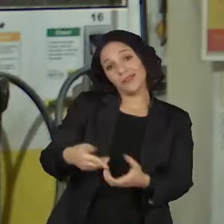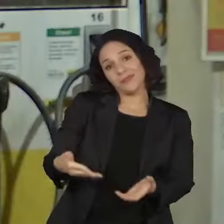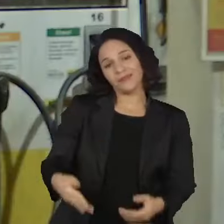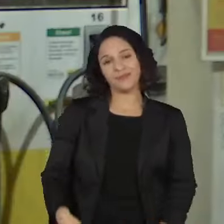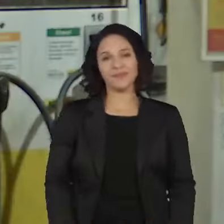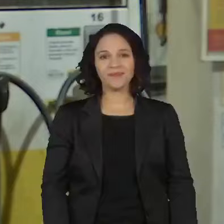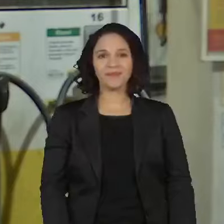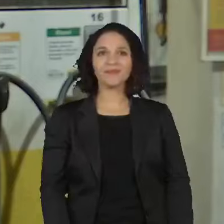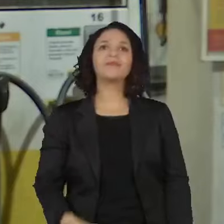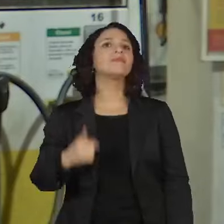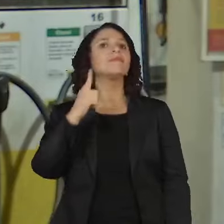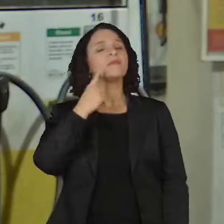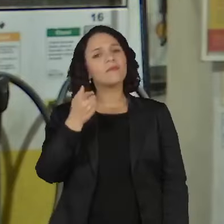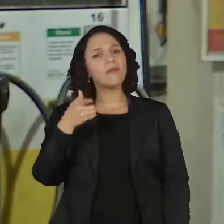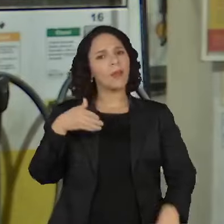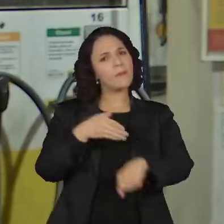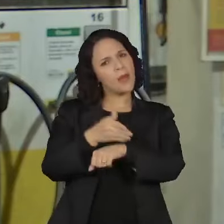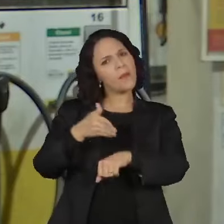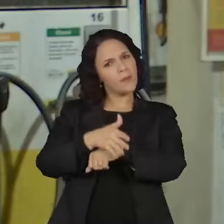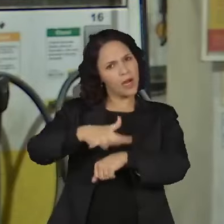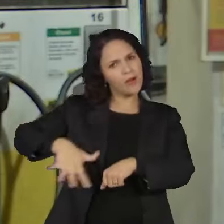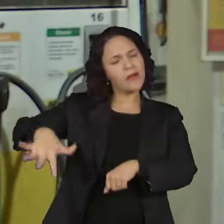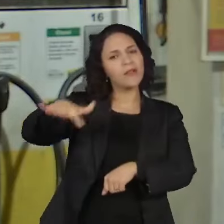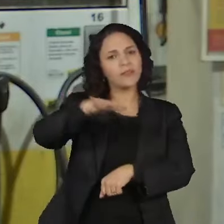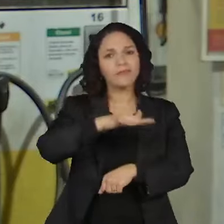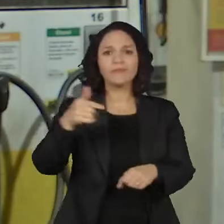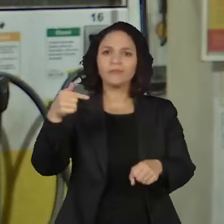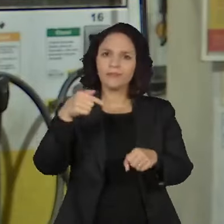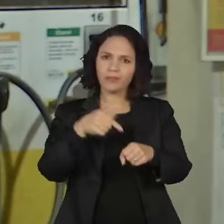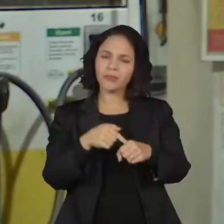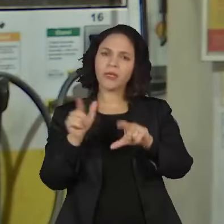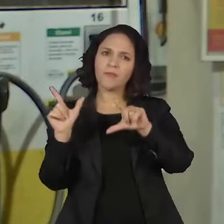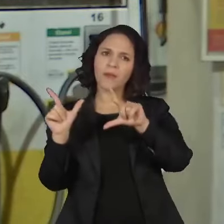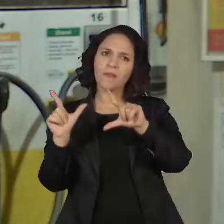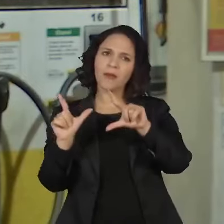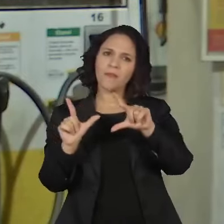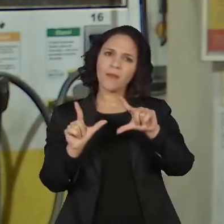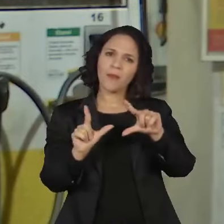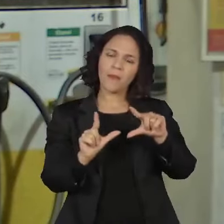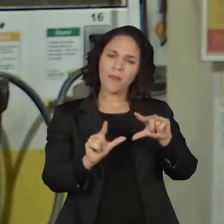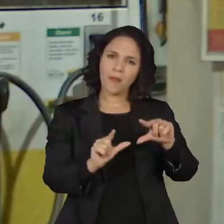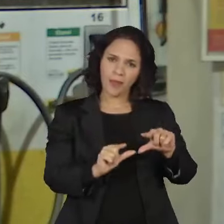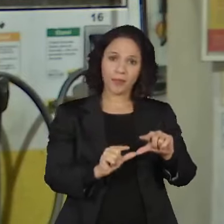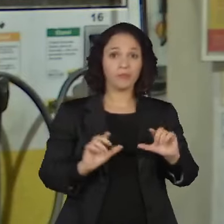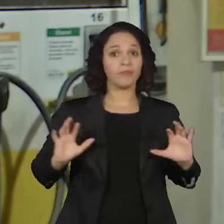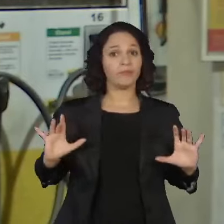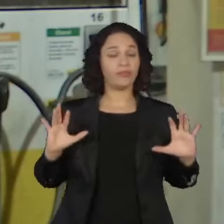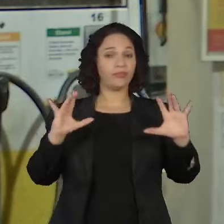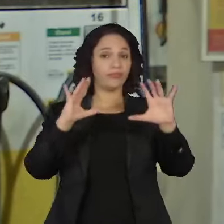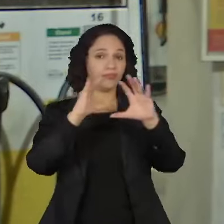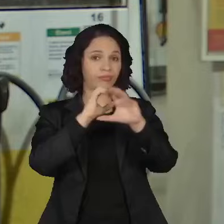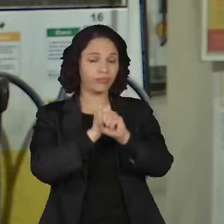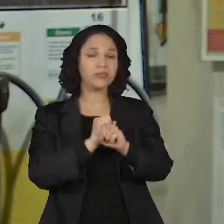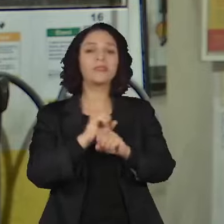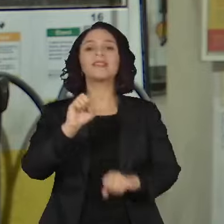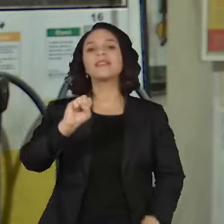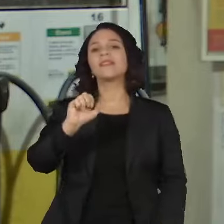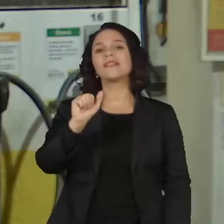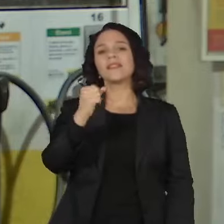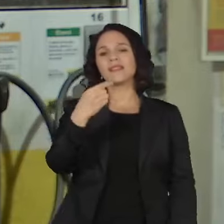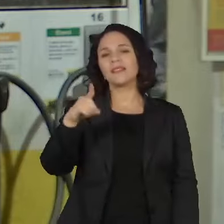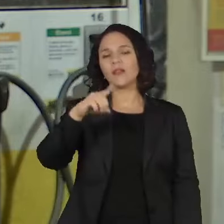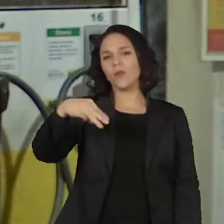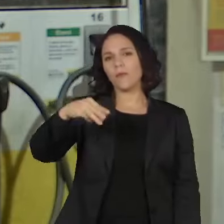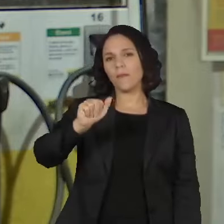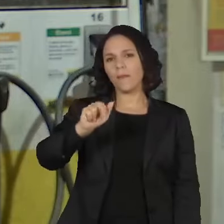Uma participação no mercado de combustíveis que vem caindo nos últimos anos. Segundo dados da São Martinho, uma das